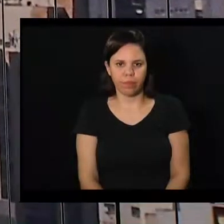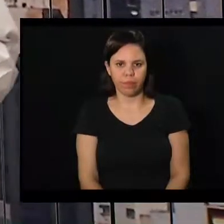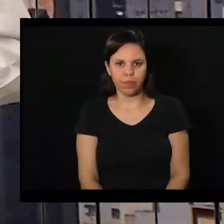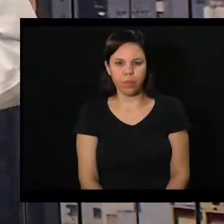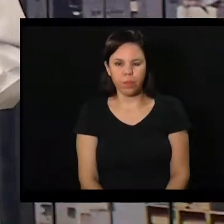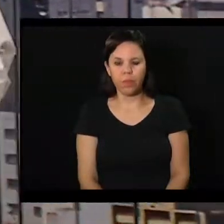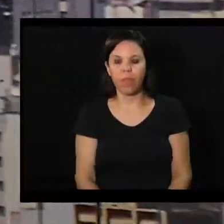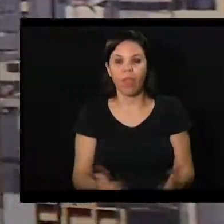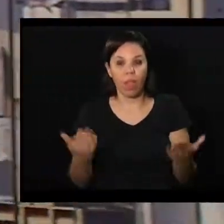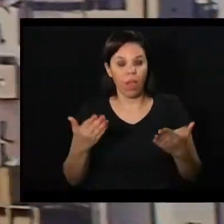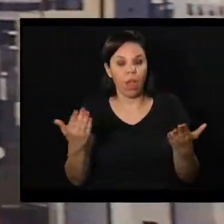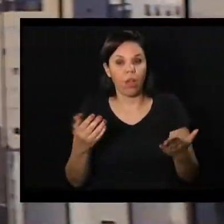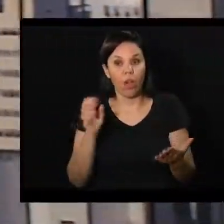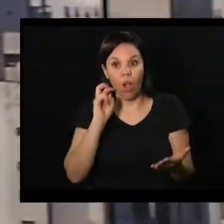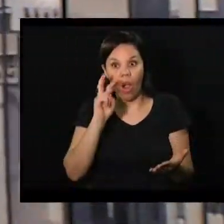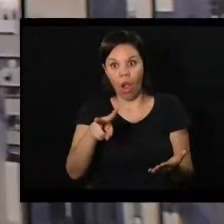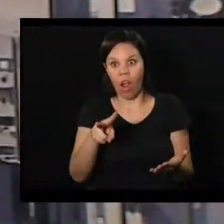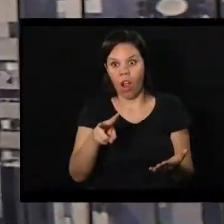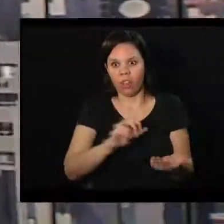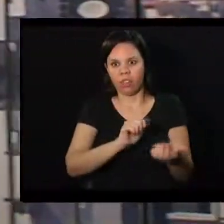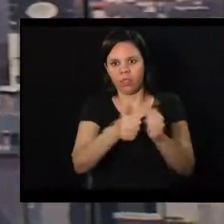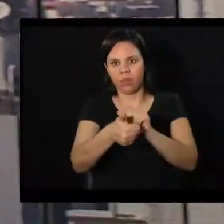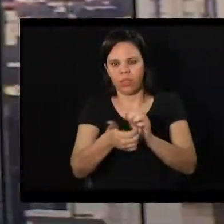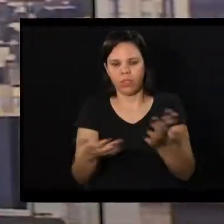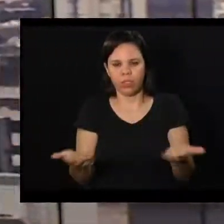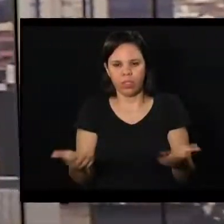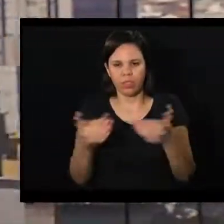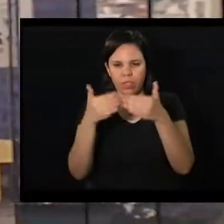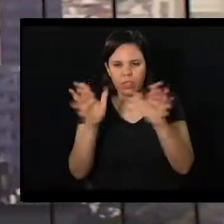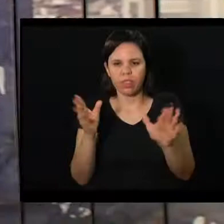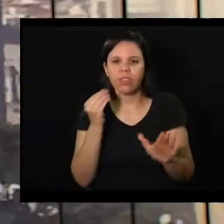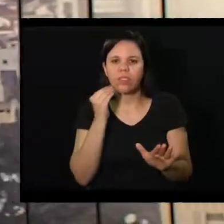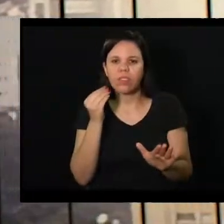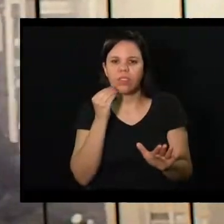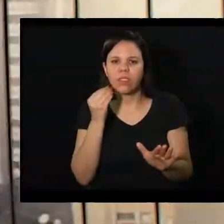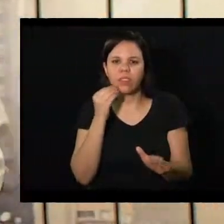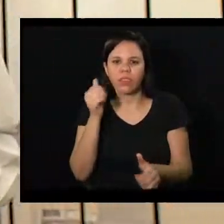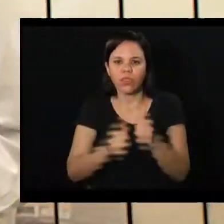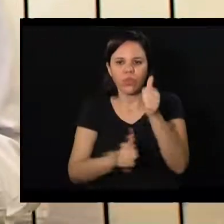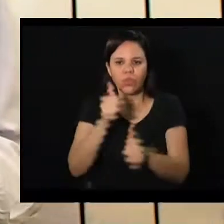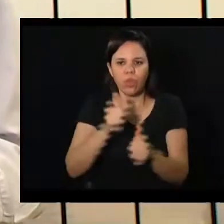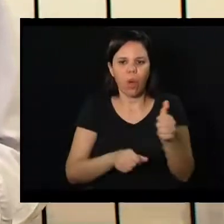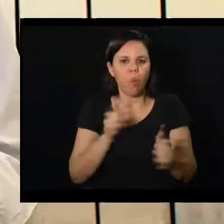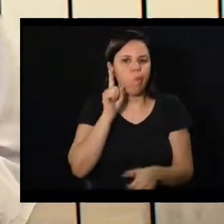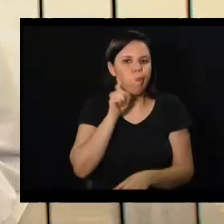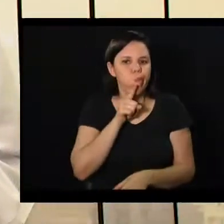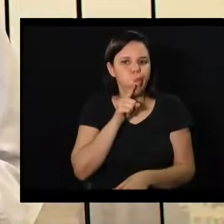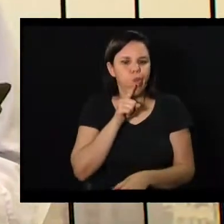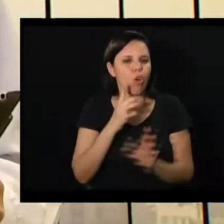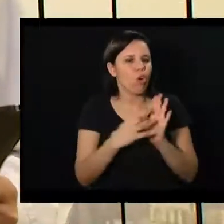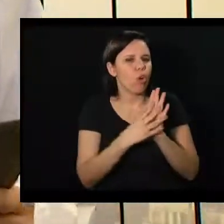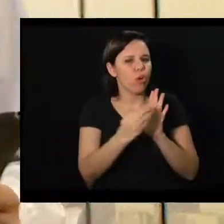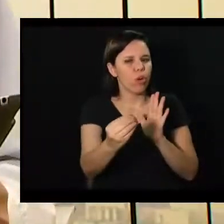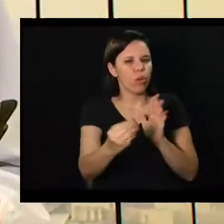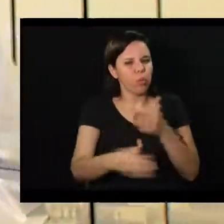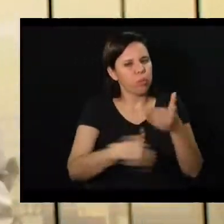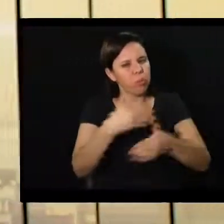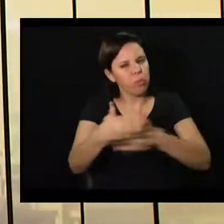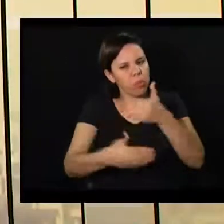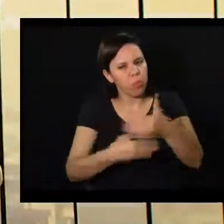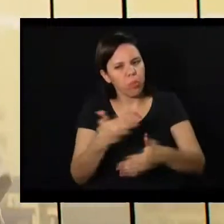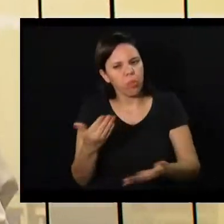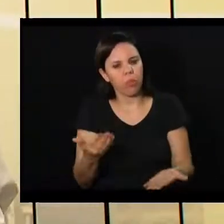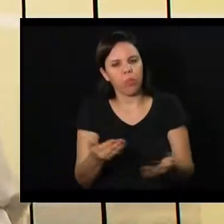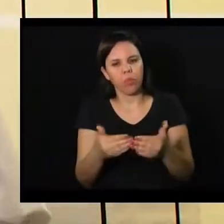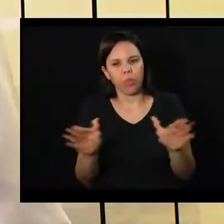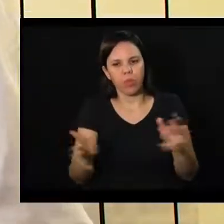O quadro Olha o Esporte Aí de hoje abre espaço para o futebol americano, uma modalidade que vem ganhando muitos